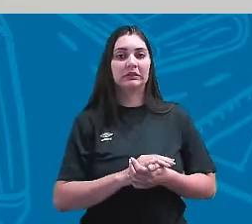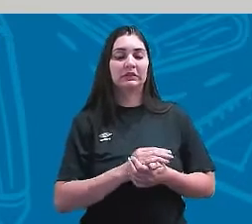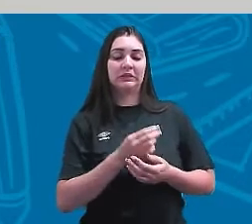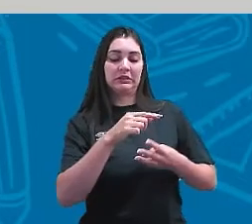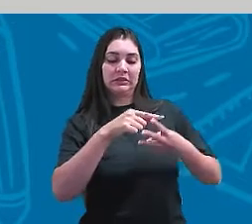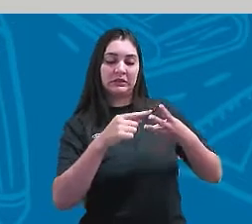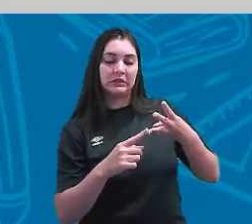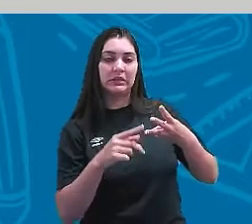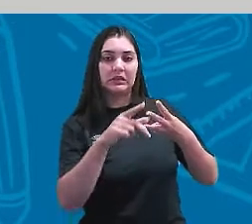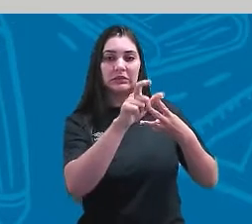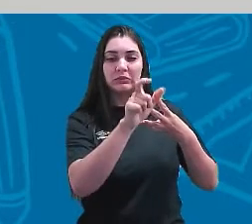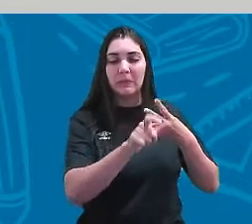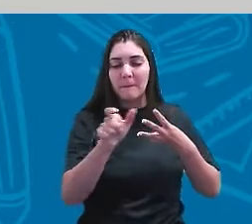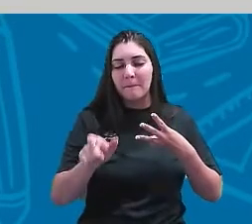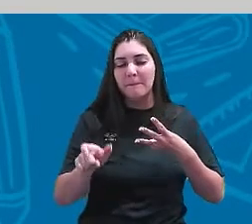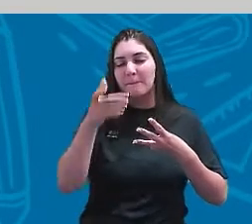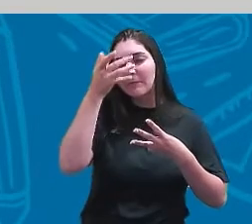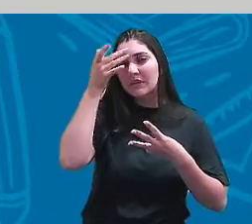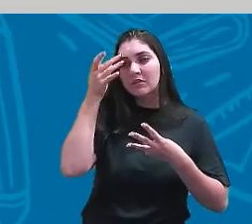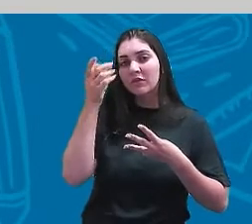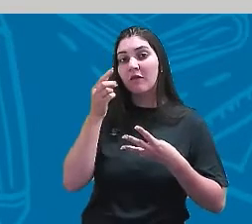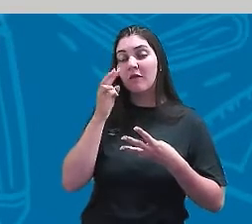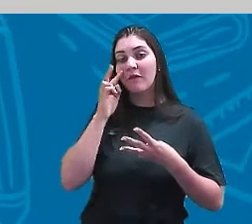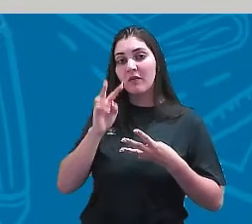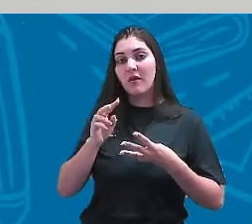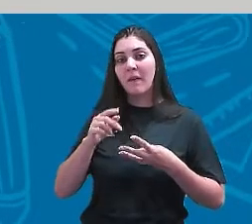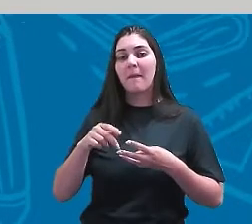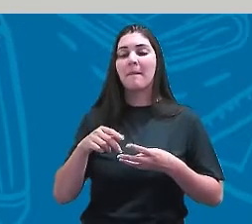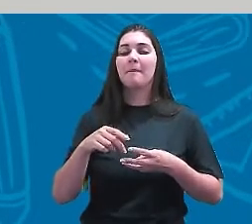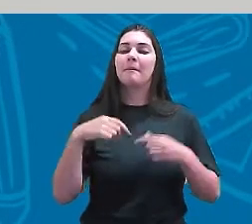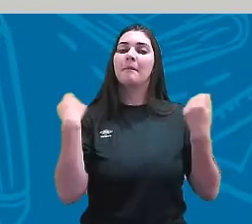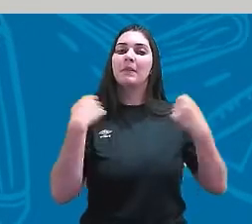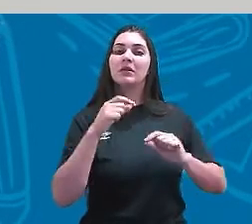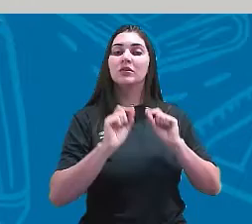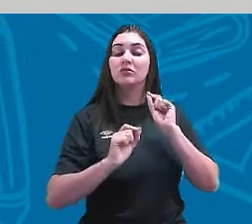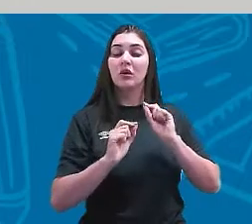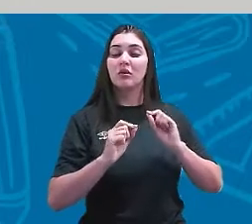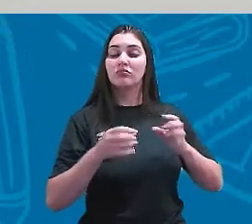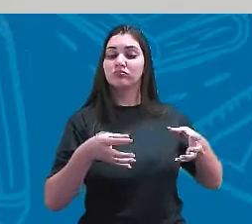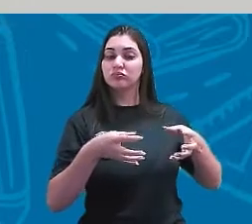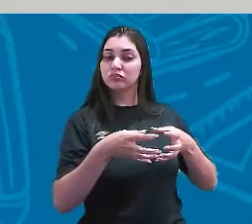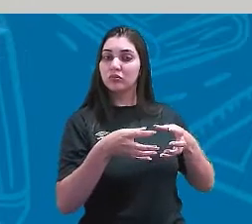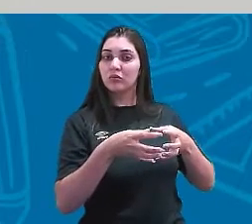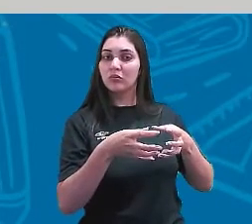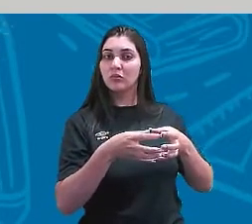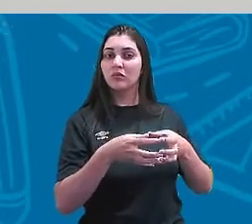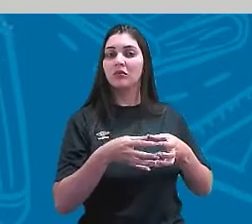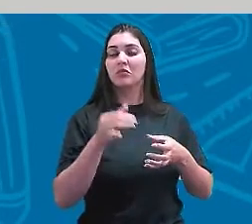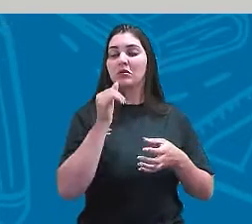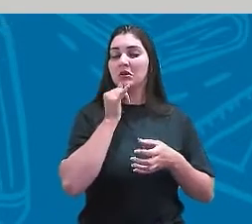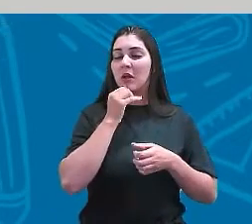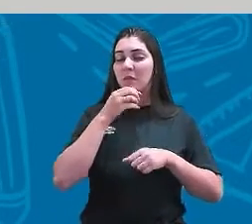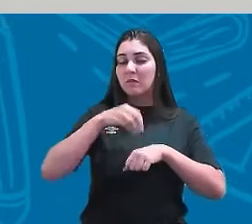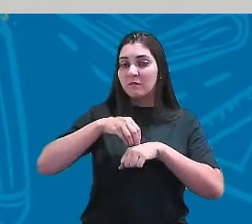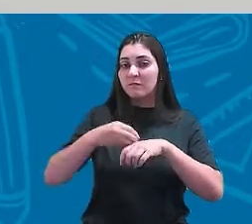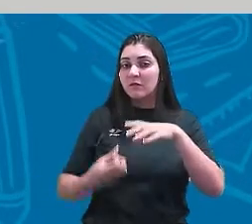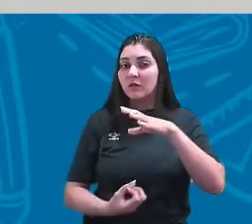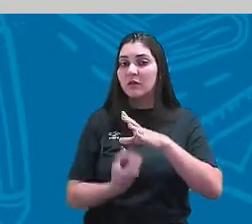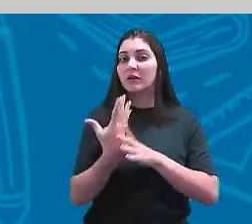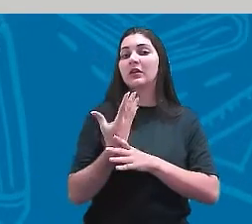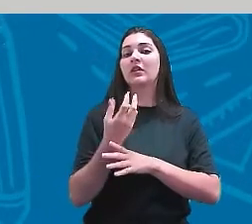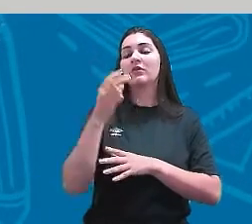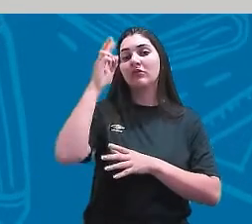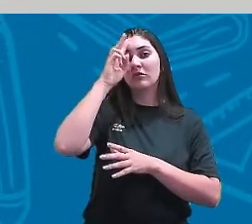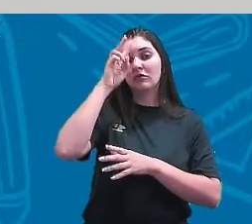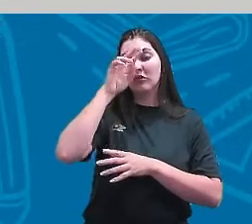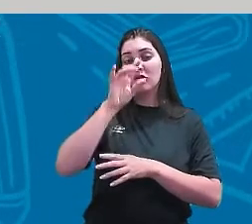três pessoas, vejam. Precisa ser algo muito mais do que a nossa comunidade. Vou lançar uma história. Só três, quatro